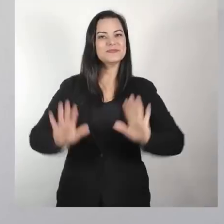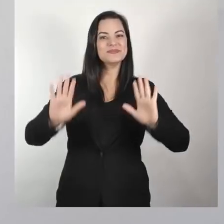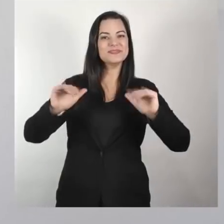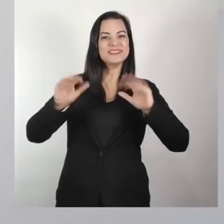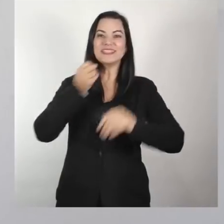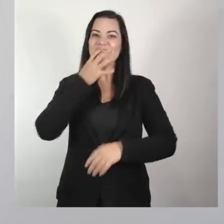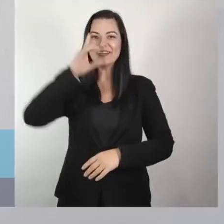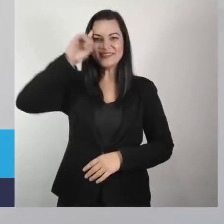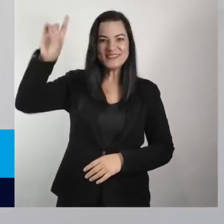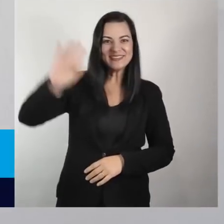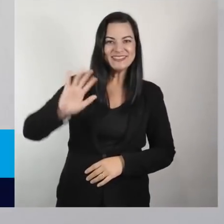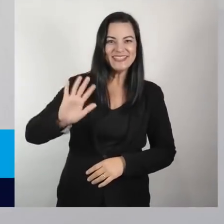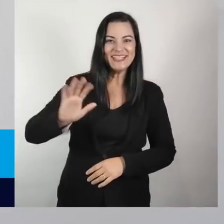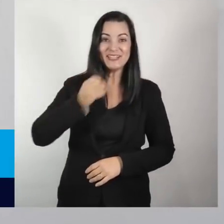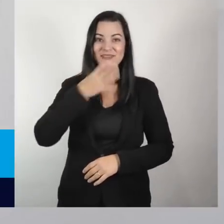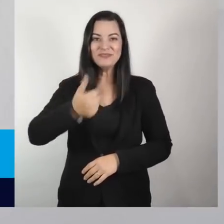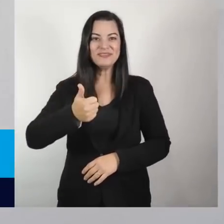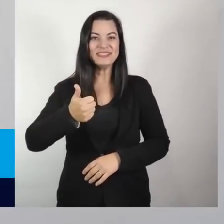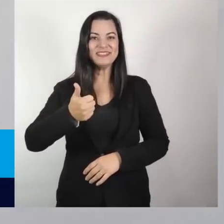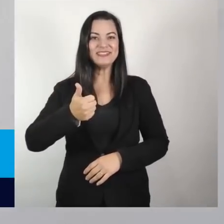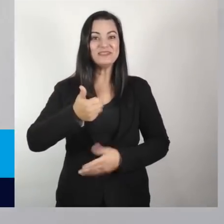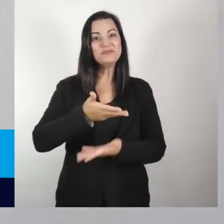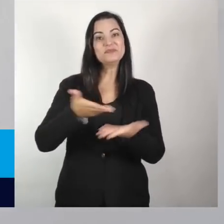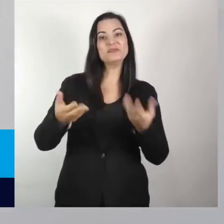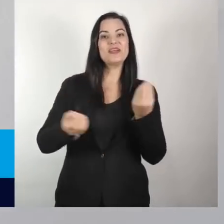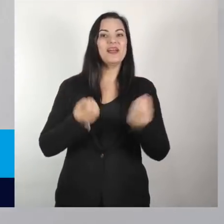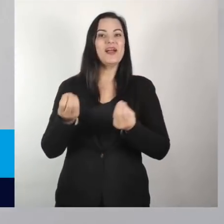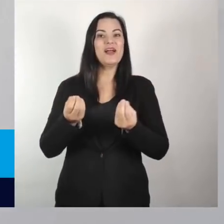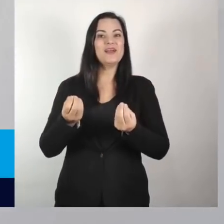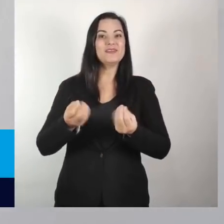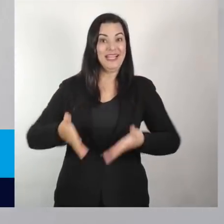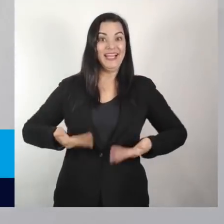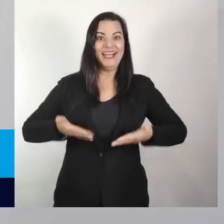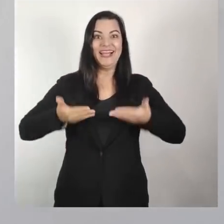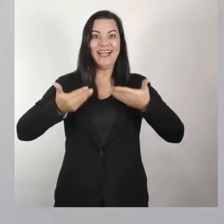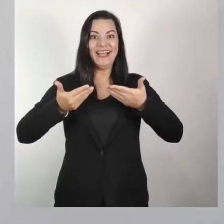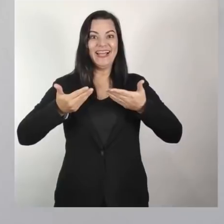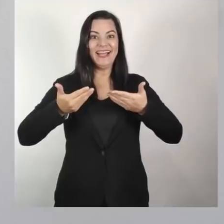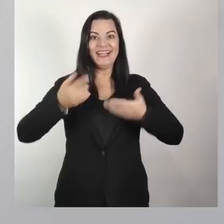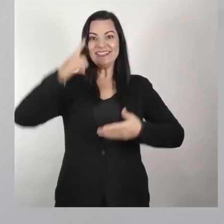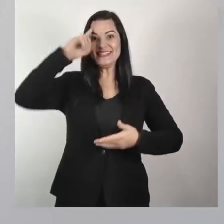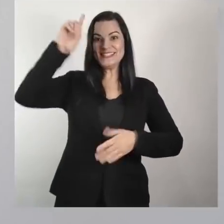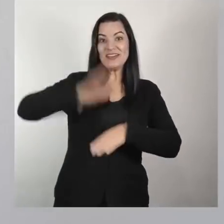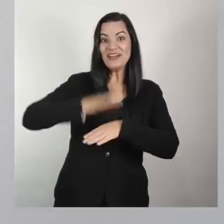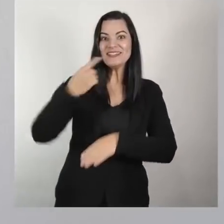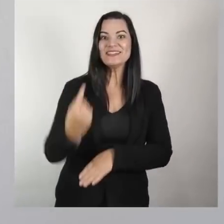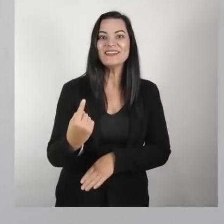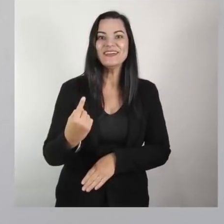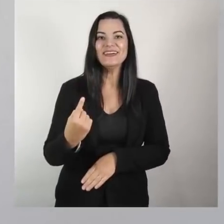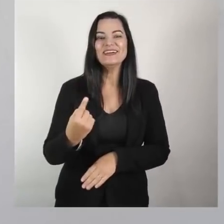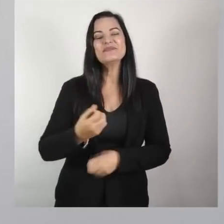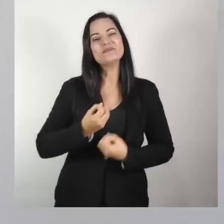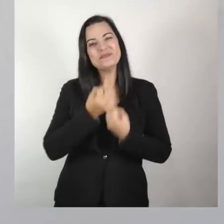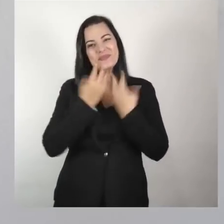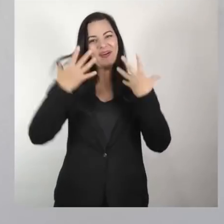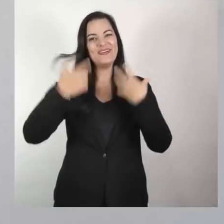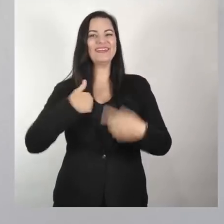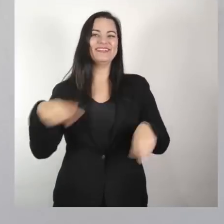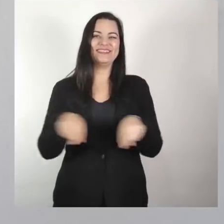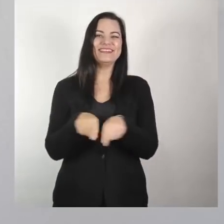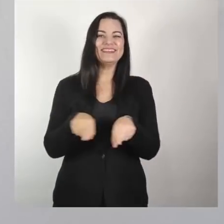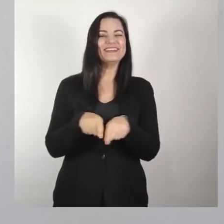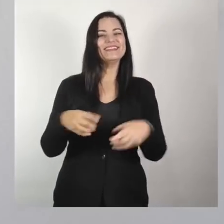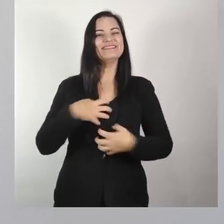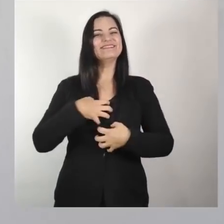Bom dia, crianças! Tudo bem com vocês? Animados para mais um dia? Ai, que bom! Eu também estou